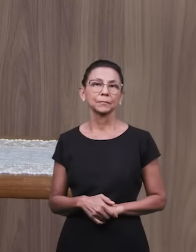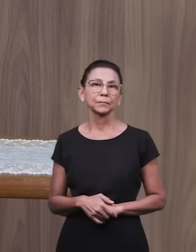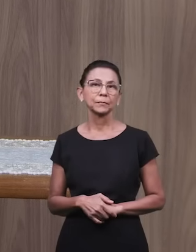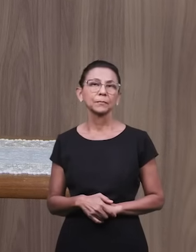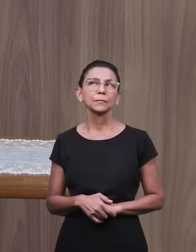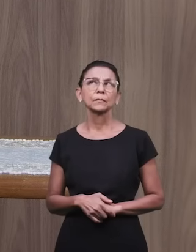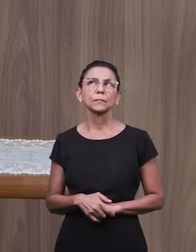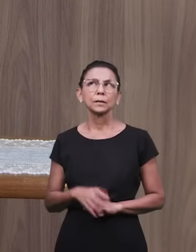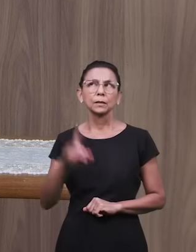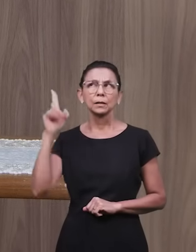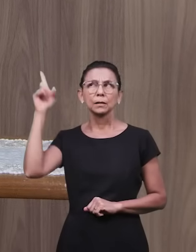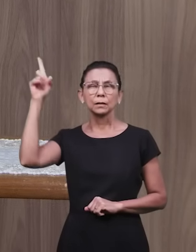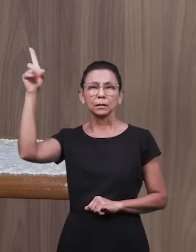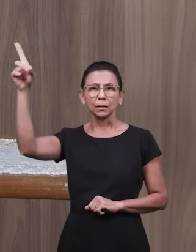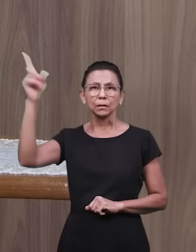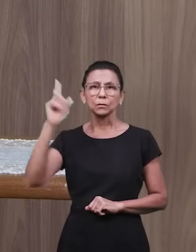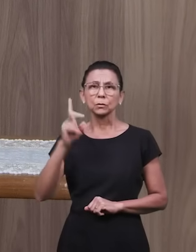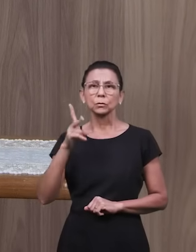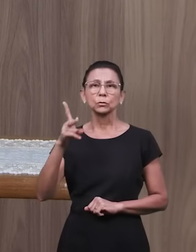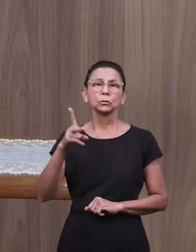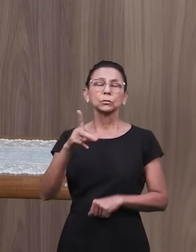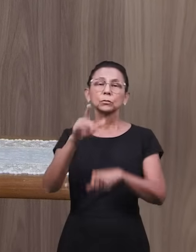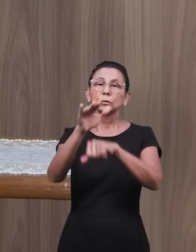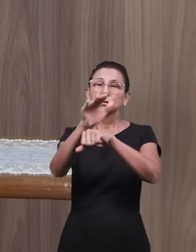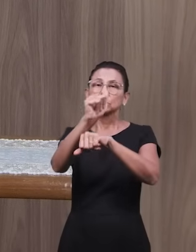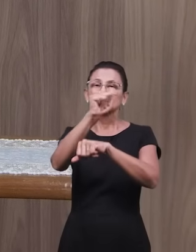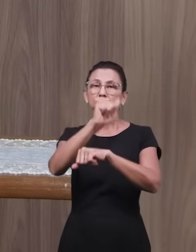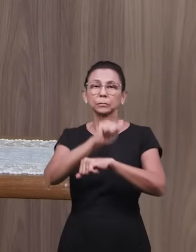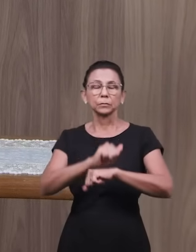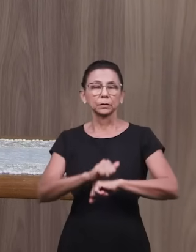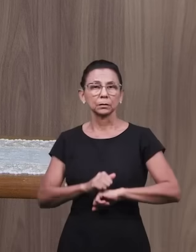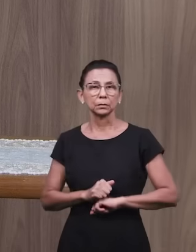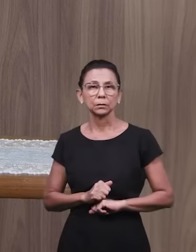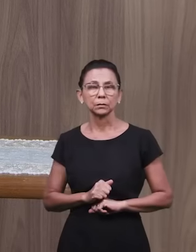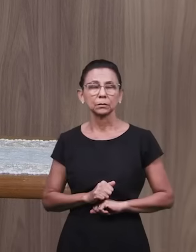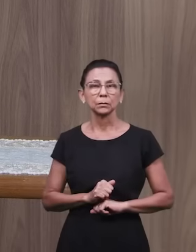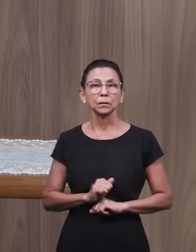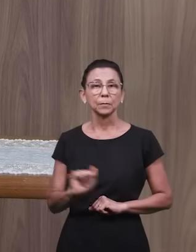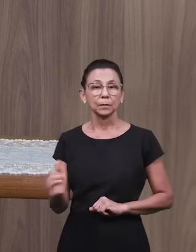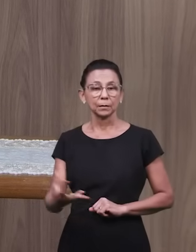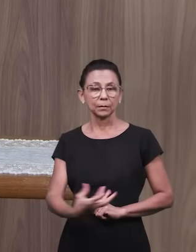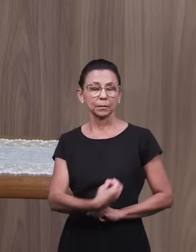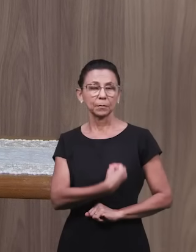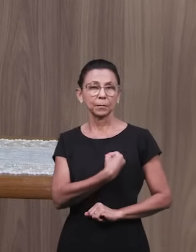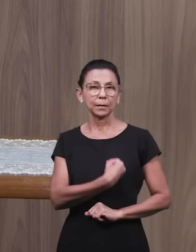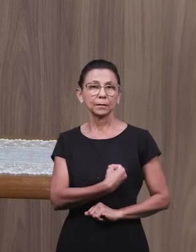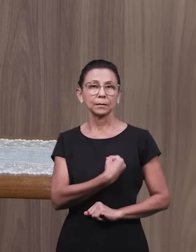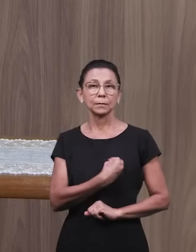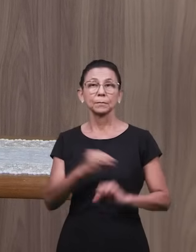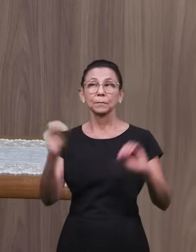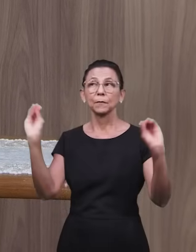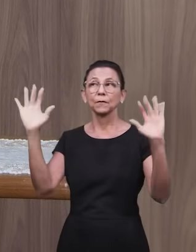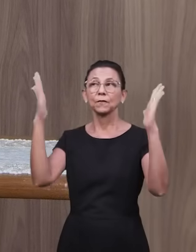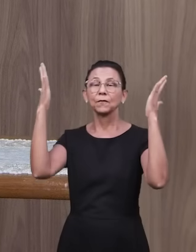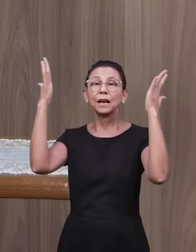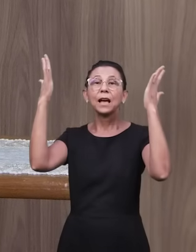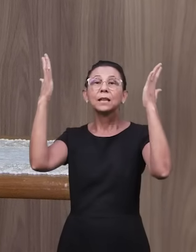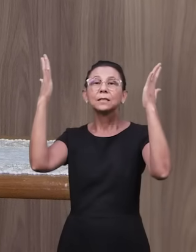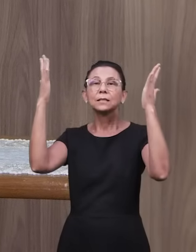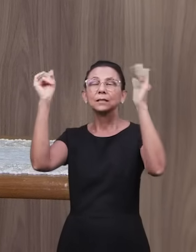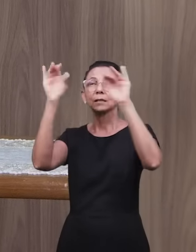ouvem, Deus está chamando também, para que você seja participante desta